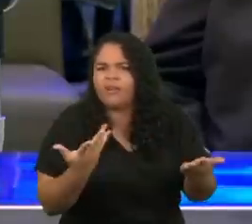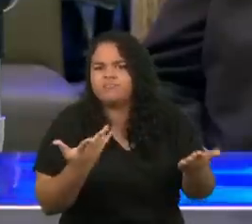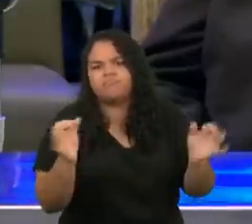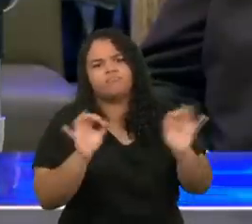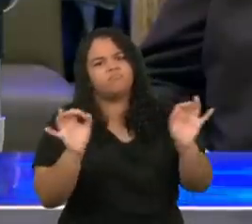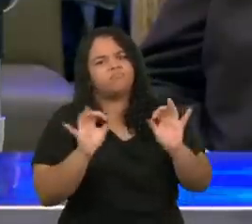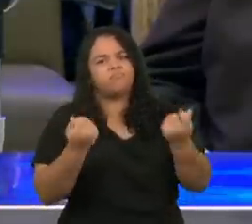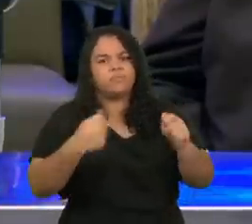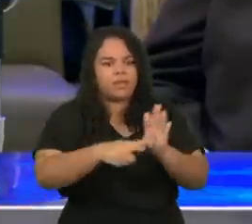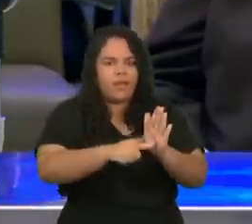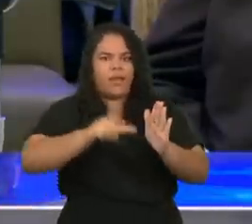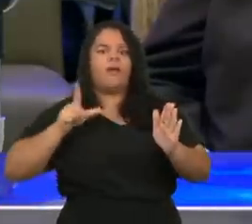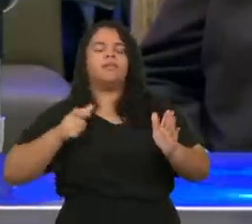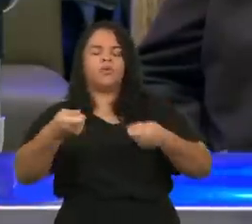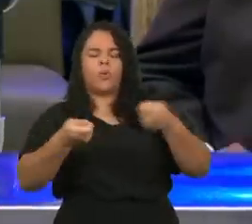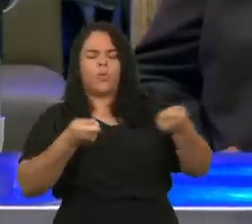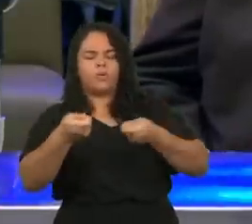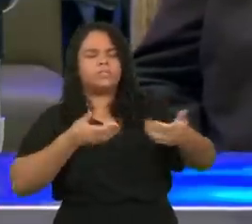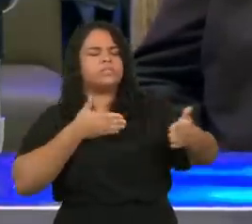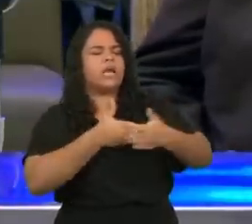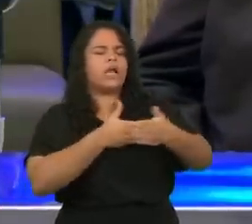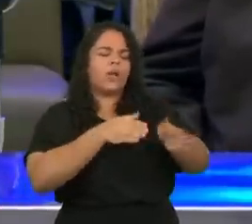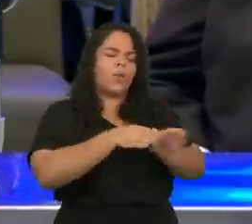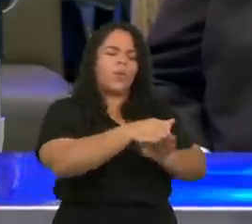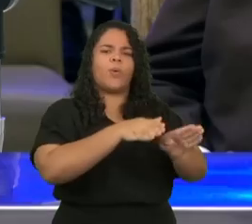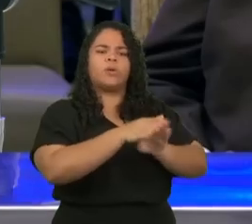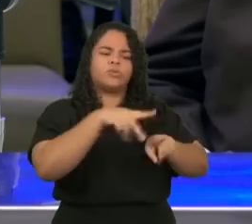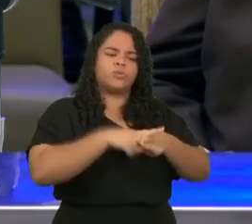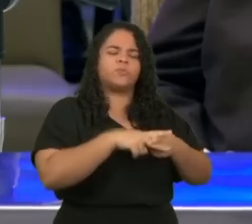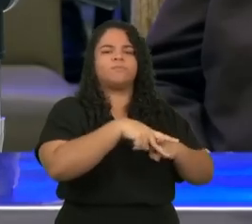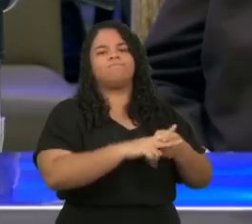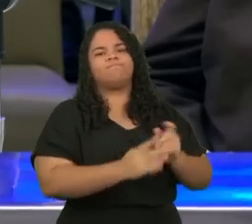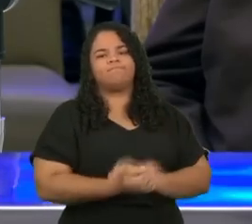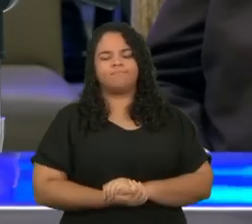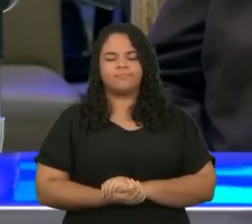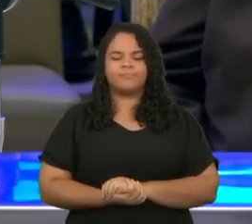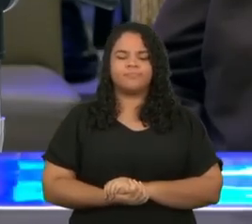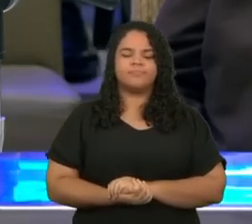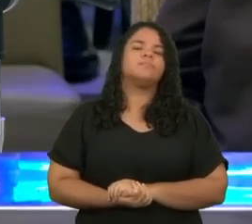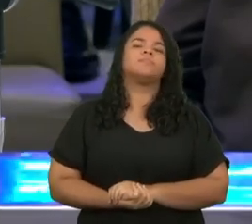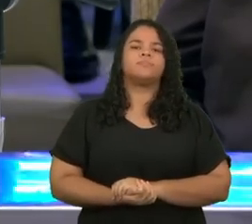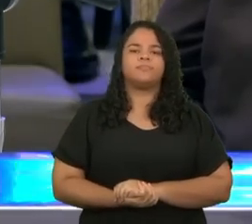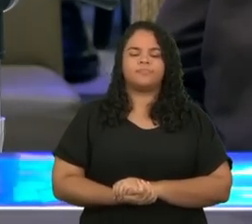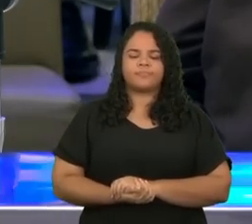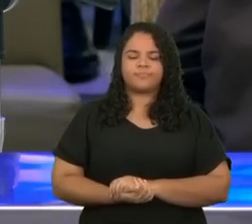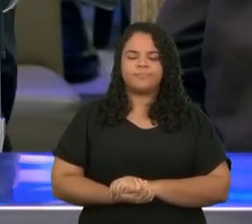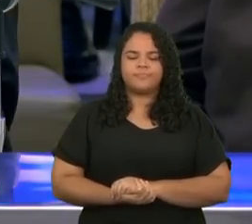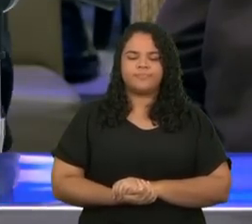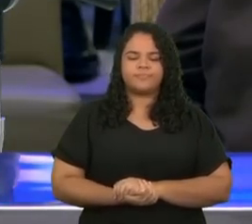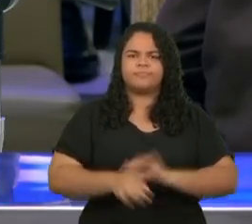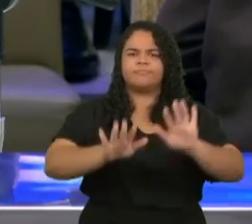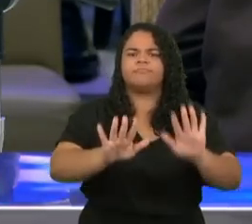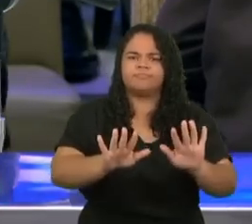Amém meus irmãos Estabeleça limites É claro que eu estou falando isso aqui mas não estou mandando é